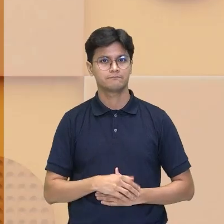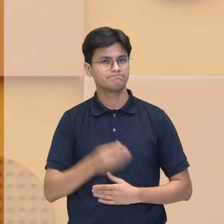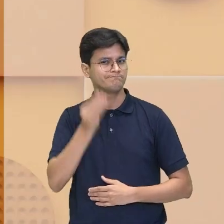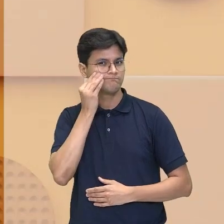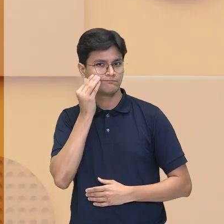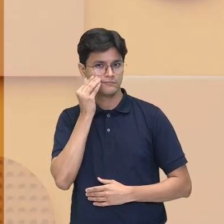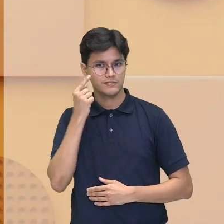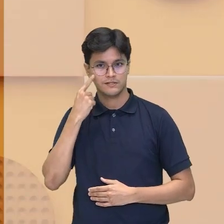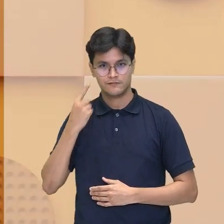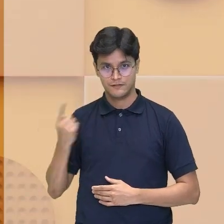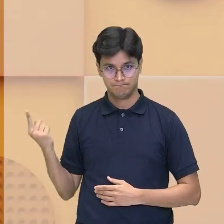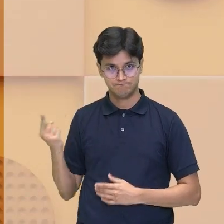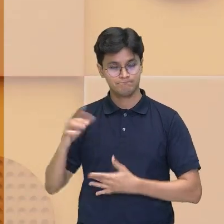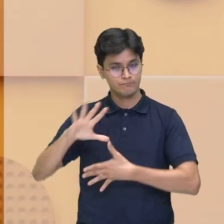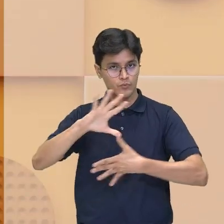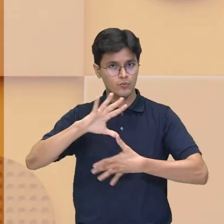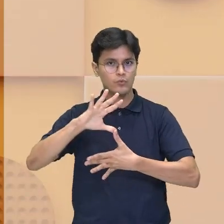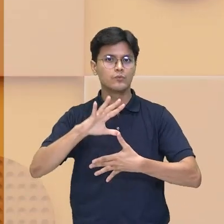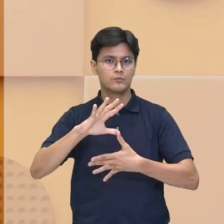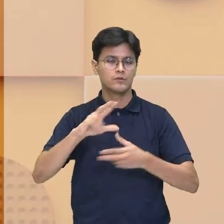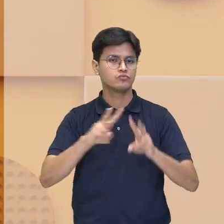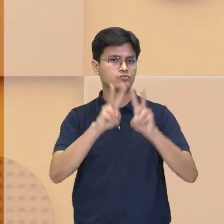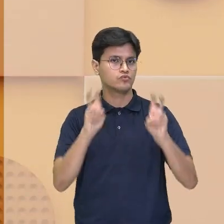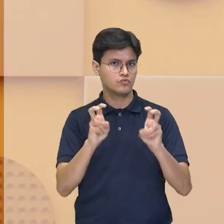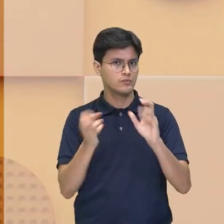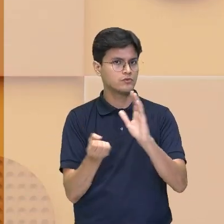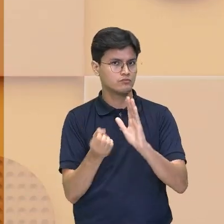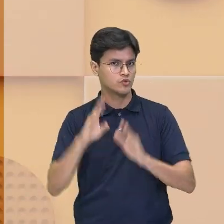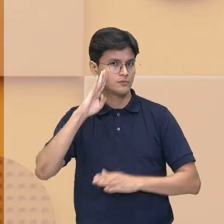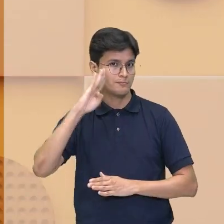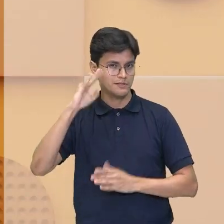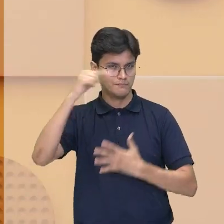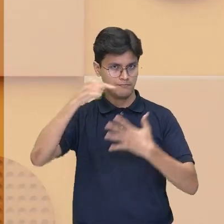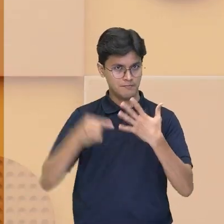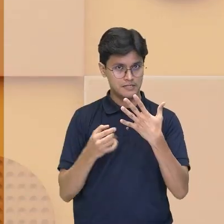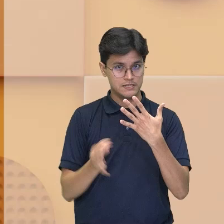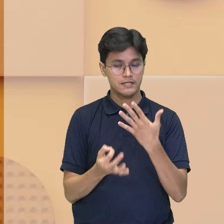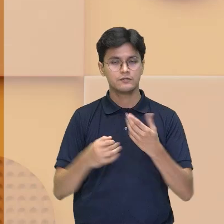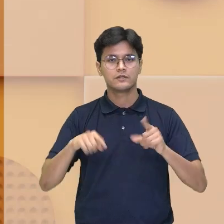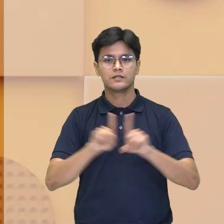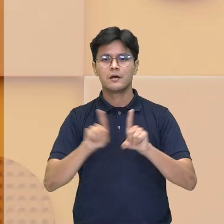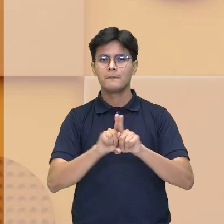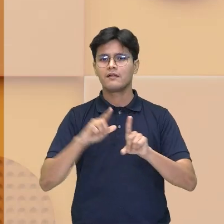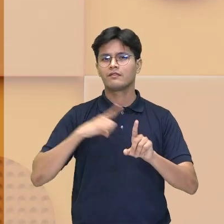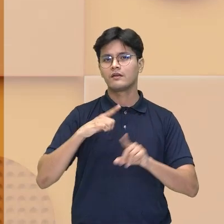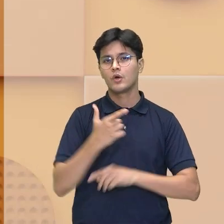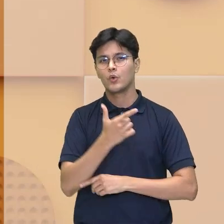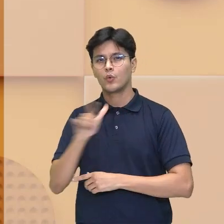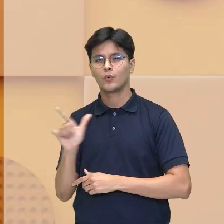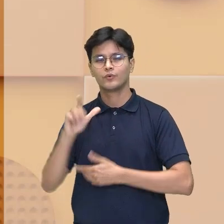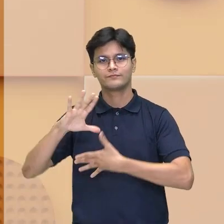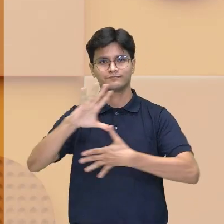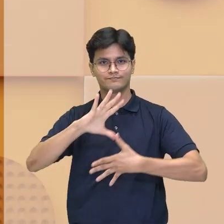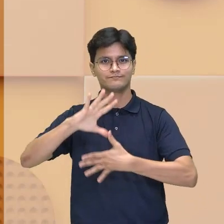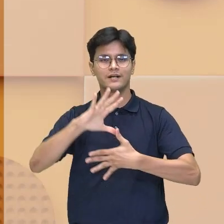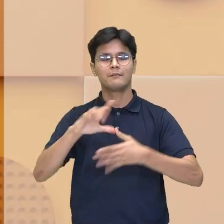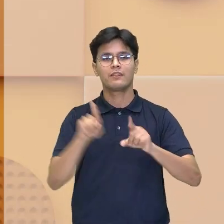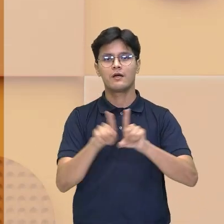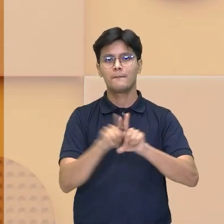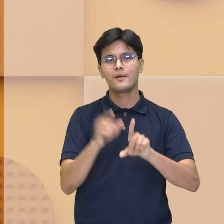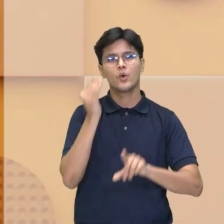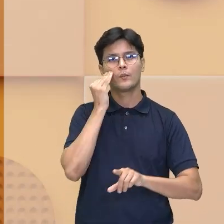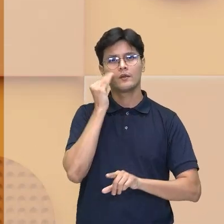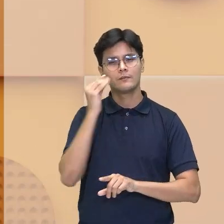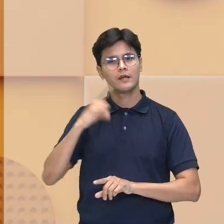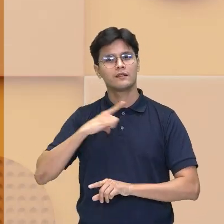observar com relação a quais são eles. E trouxe também outro mapa para a gente observar, onde nós